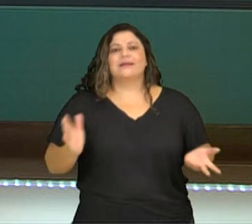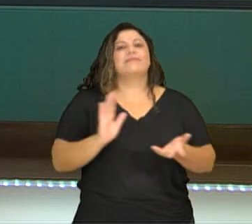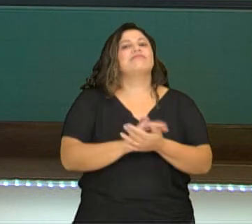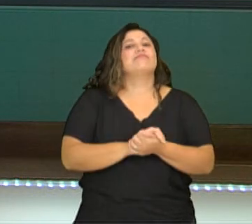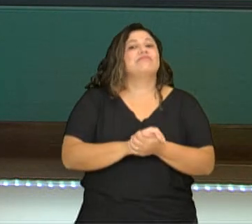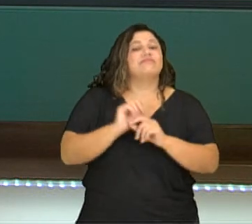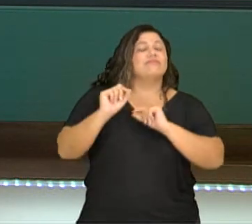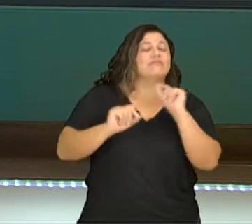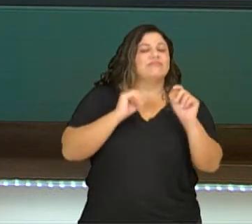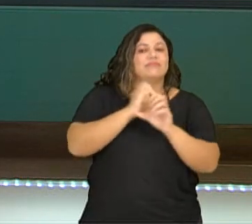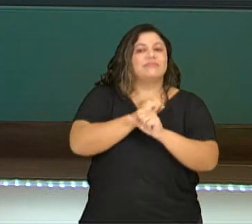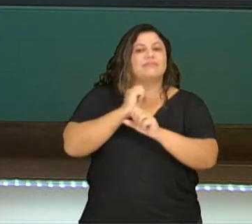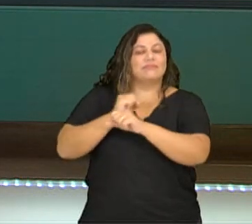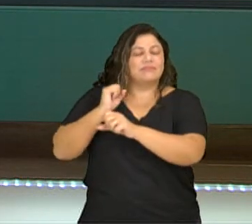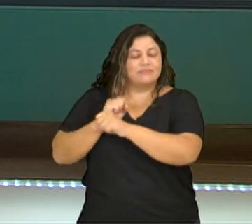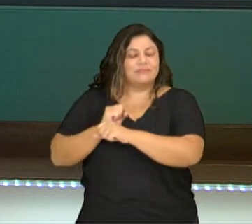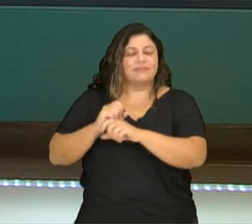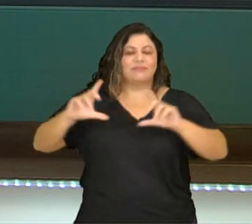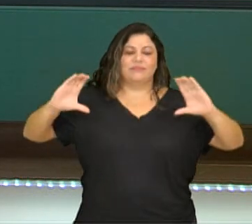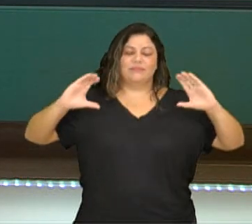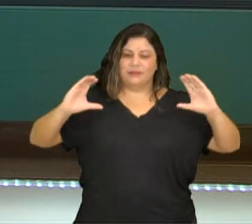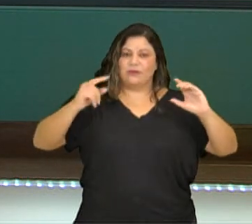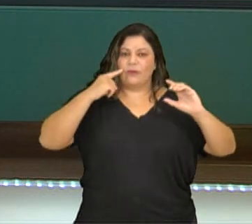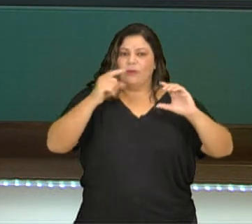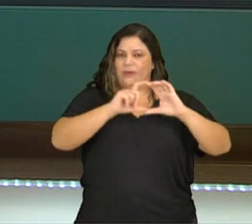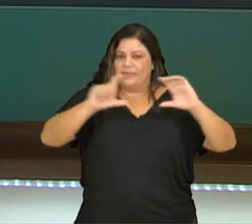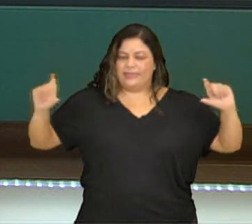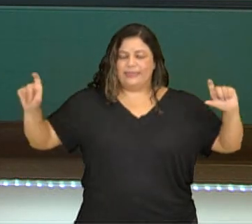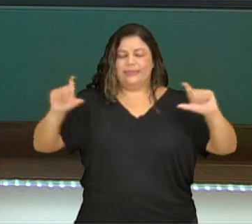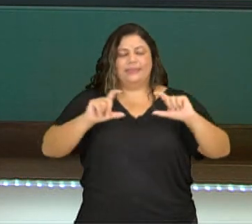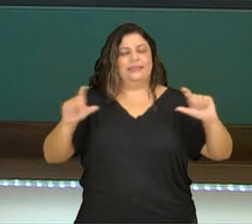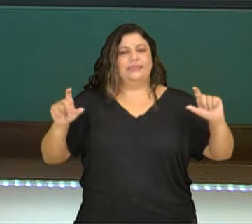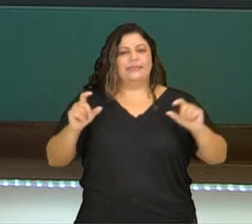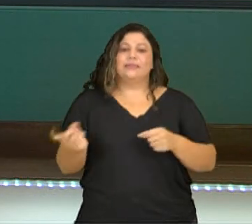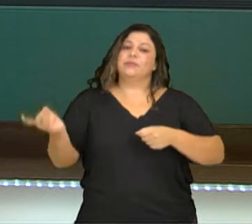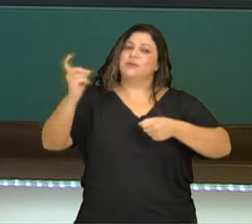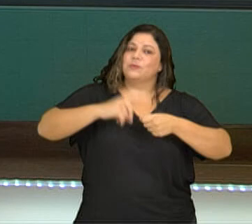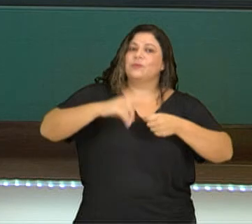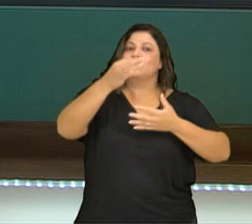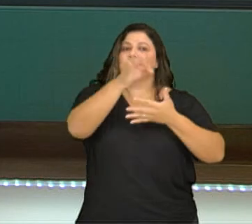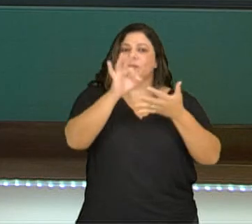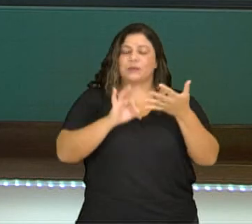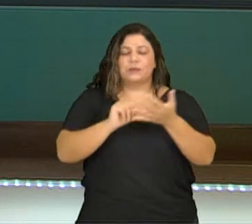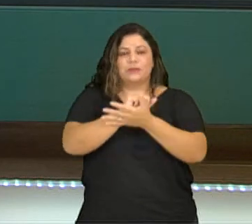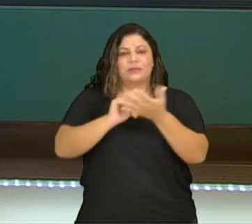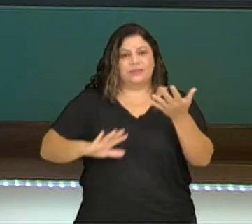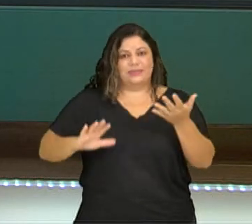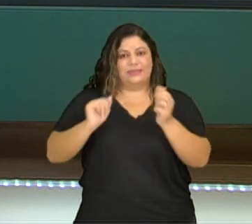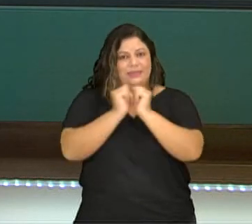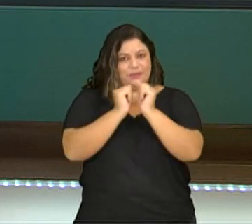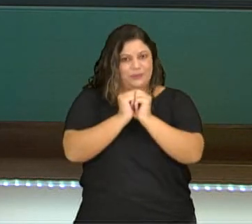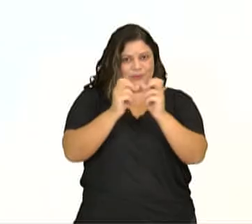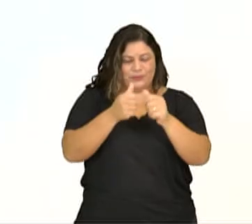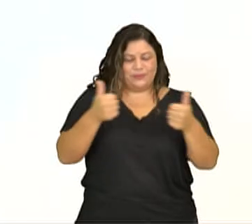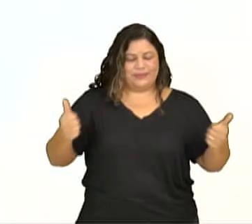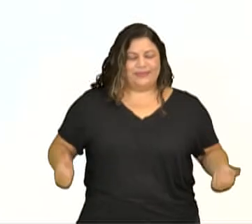Então, calculem as expressões e eu já volto para corrigir esse exercício com vocês, ok?